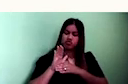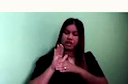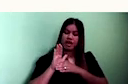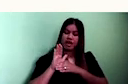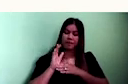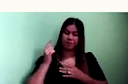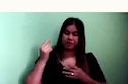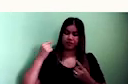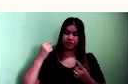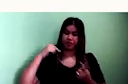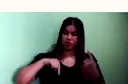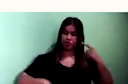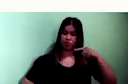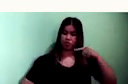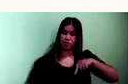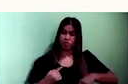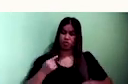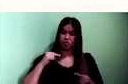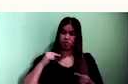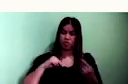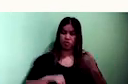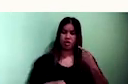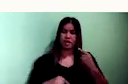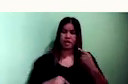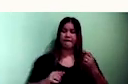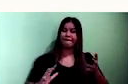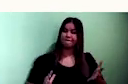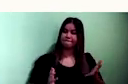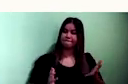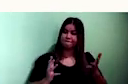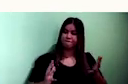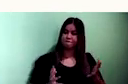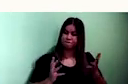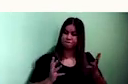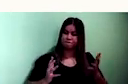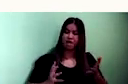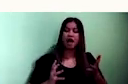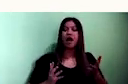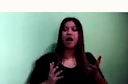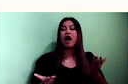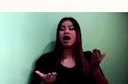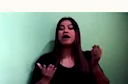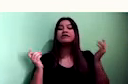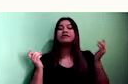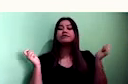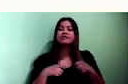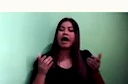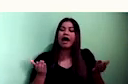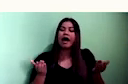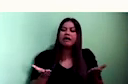organismo, o equilíbrio, tanto físico quanto emocional.